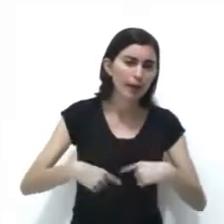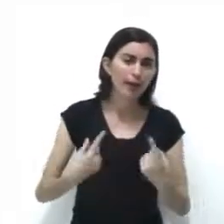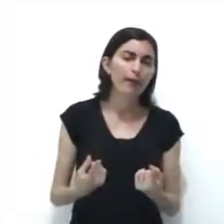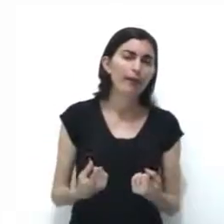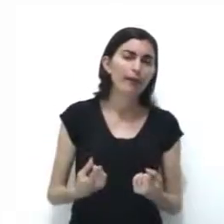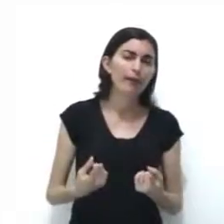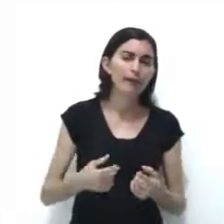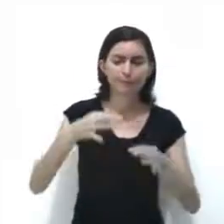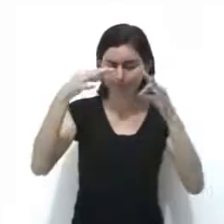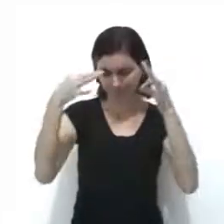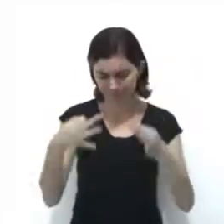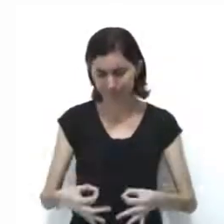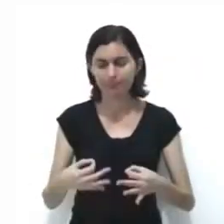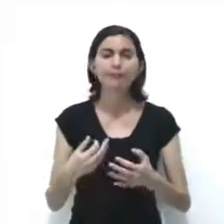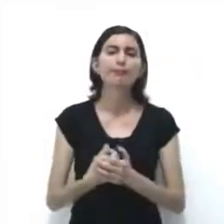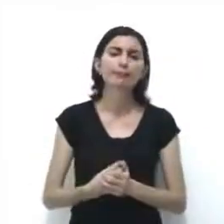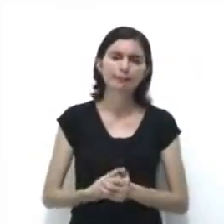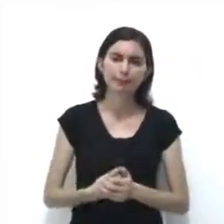portanto, é